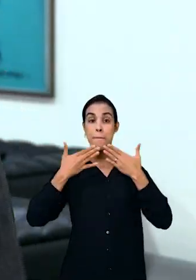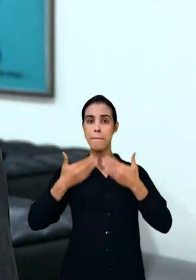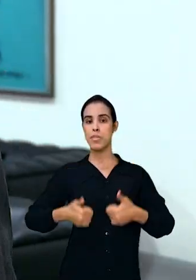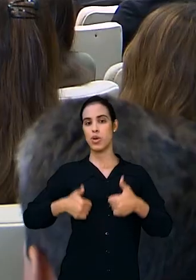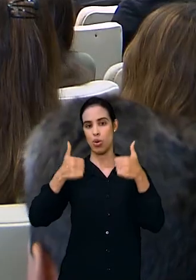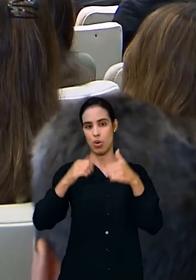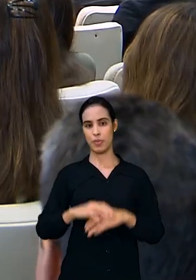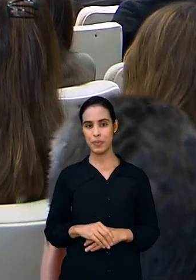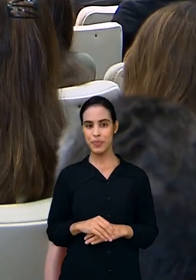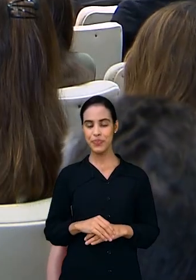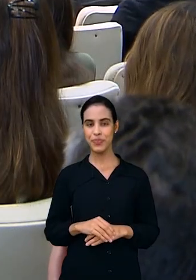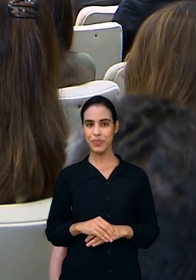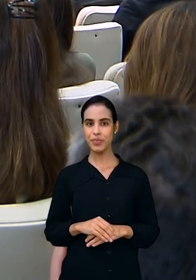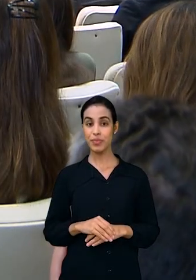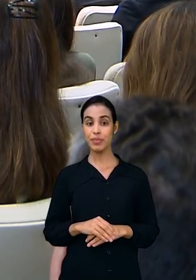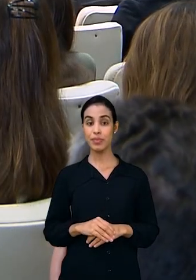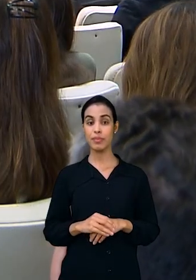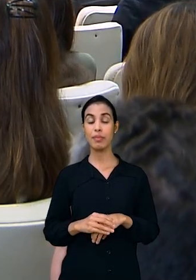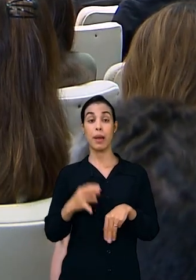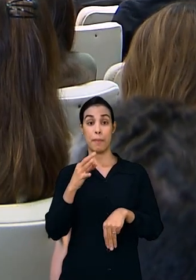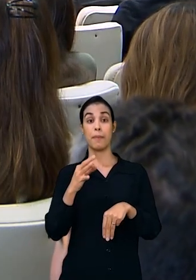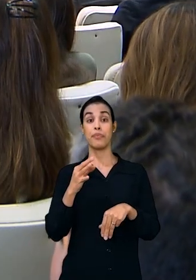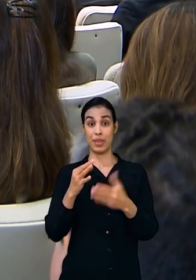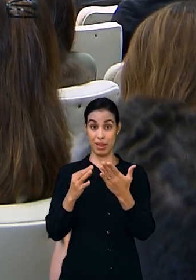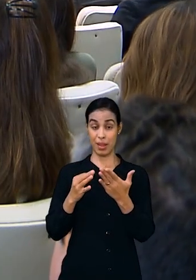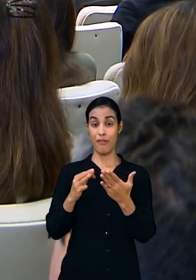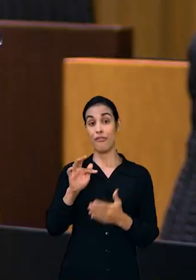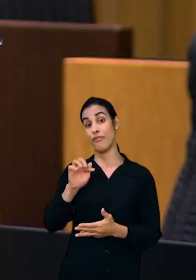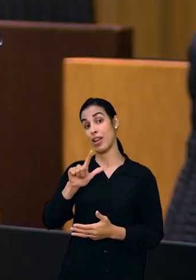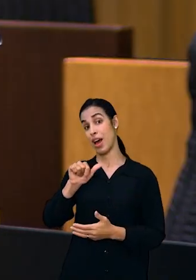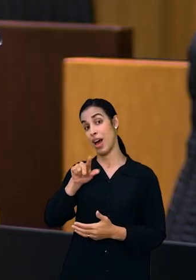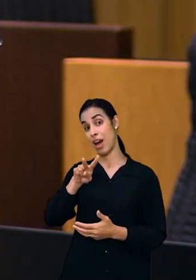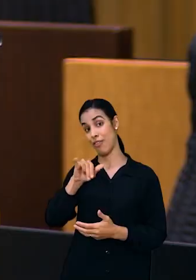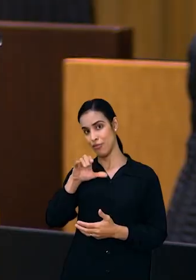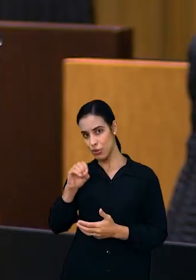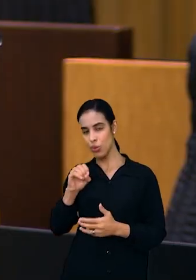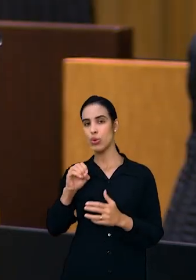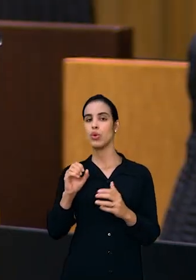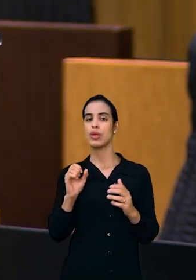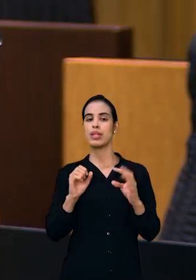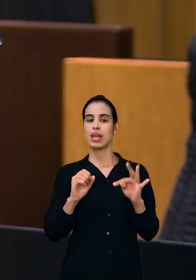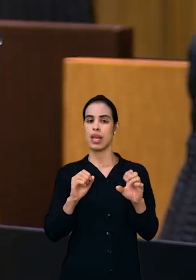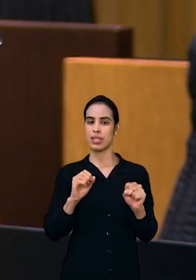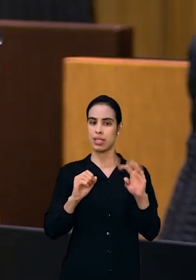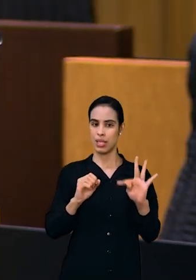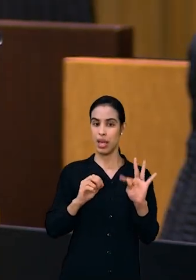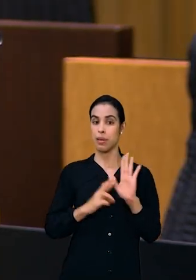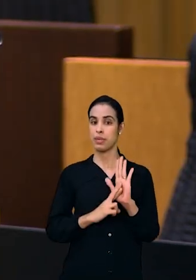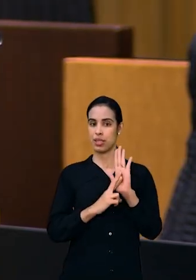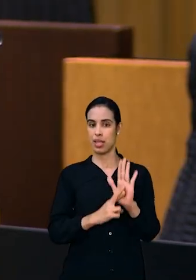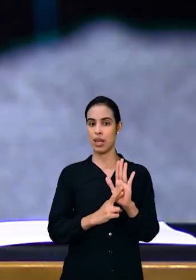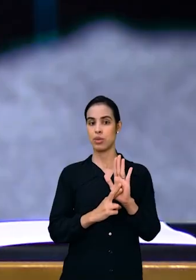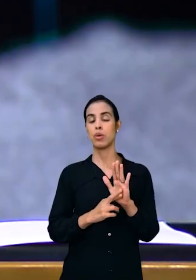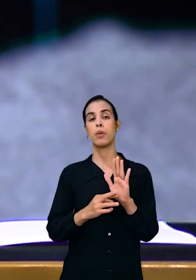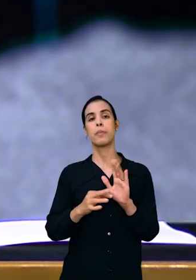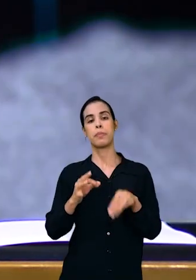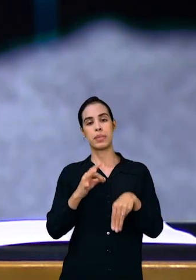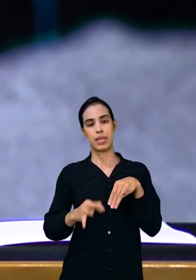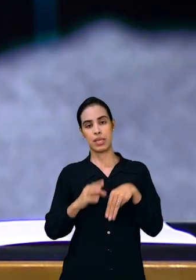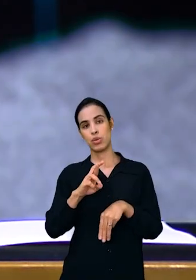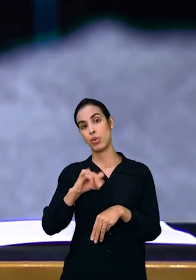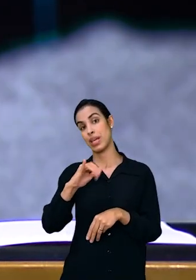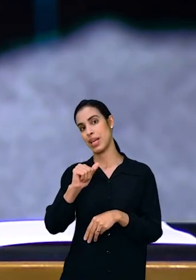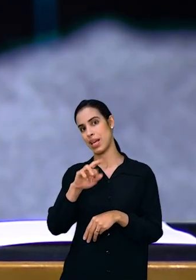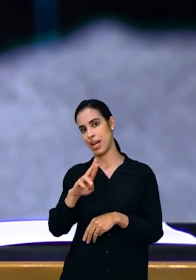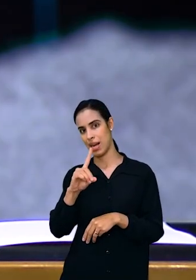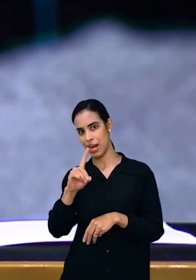funcione melhor. Durante o evento, a Suprema Corte, por meio do ministro Flávio Dino, e o Superior Tribunal de Justiça, representado